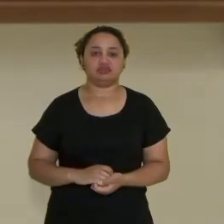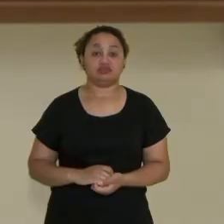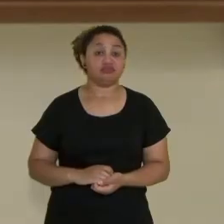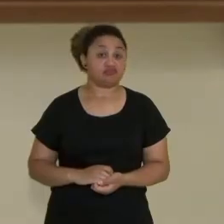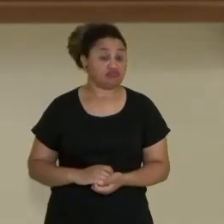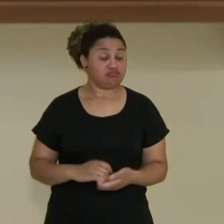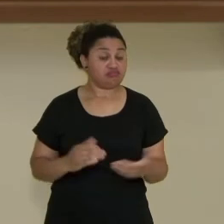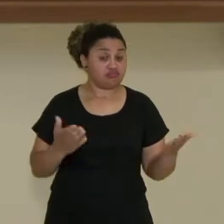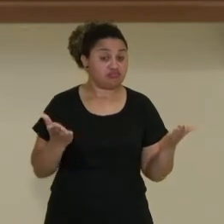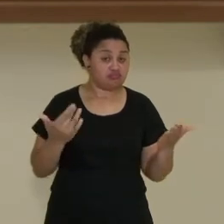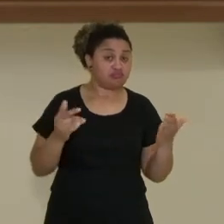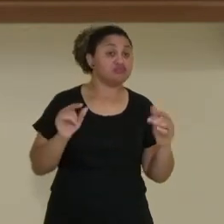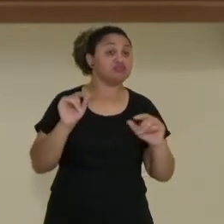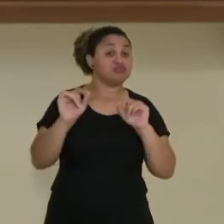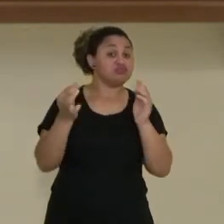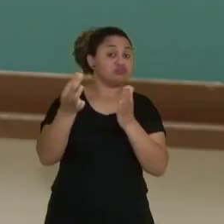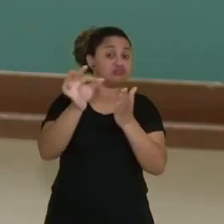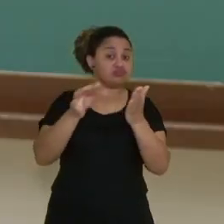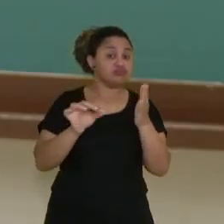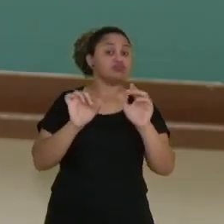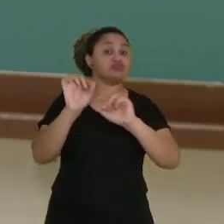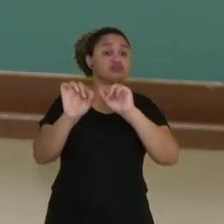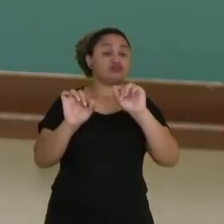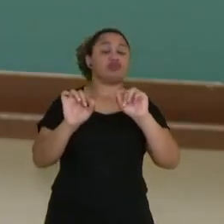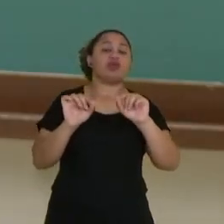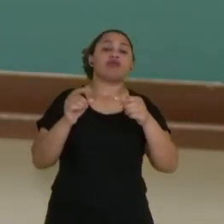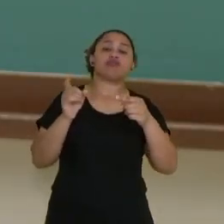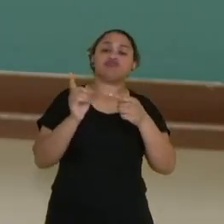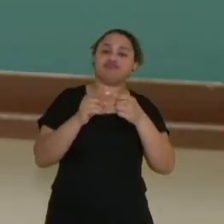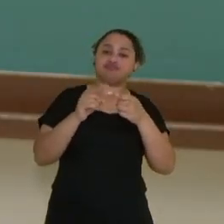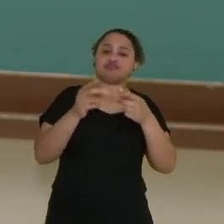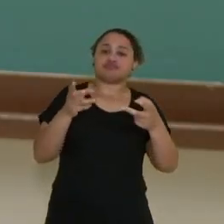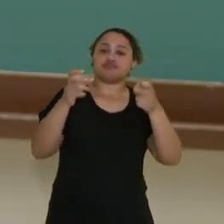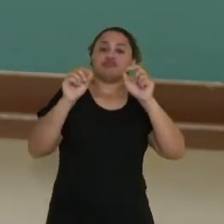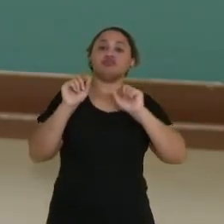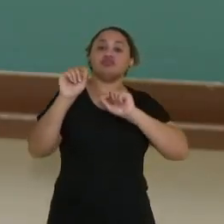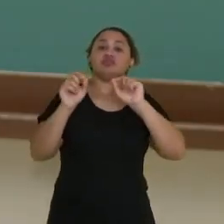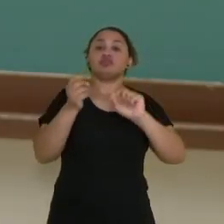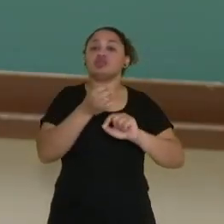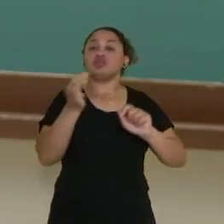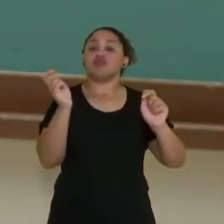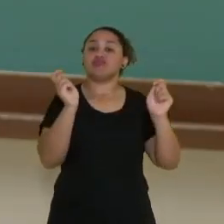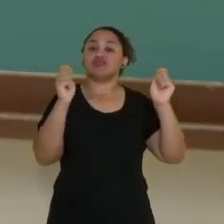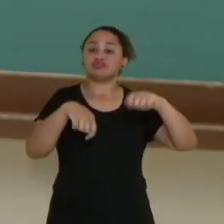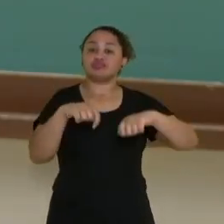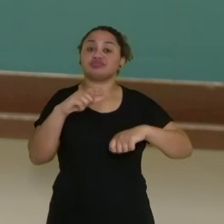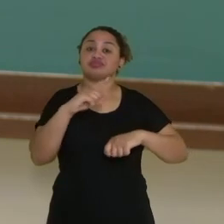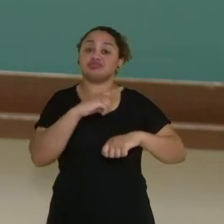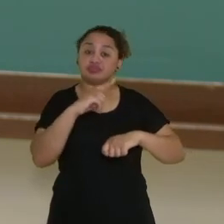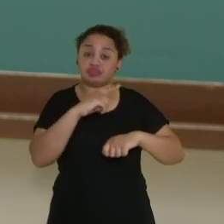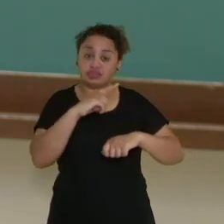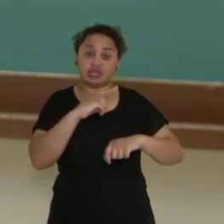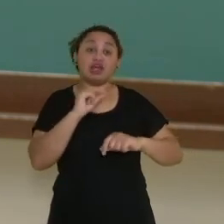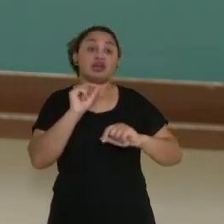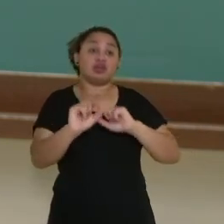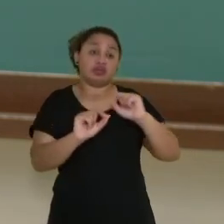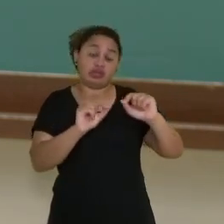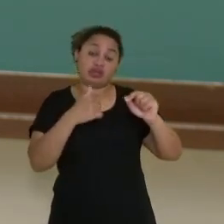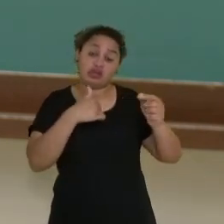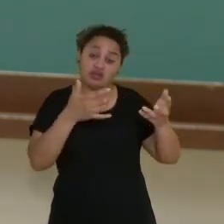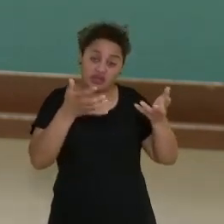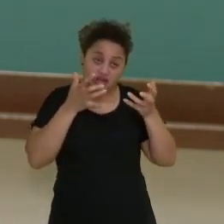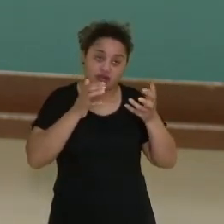Vamos lá, pessoal? Então, vamos primeiro verificar quais são as possibilidades favoráveis.